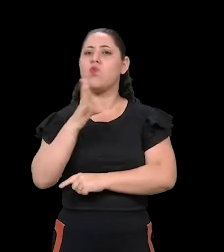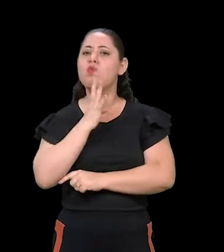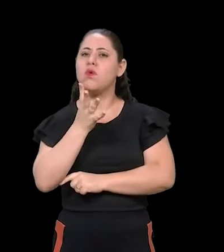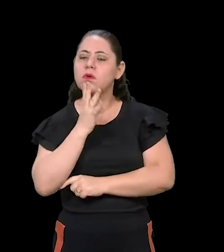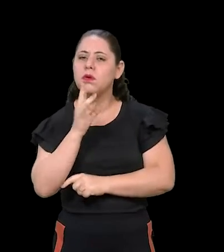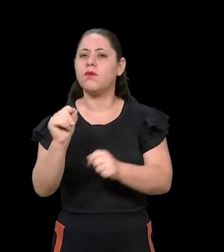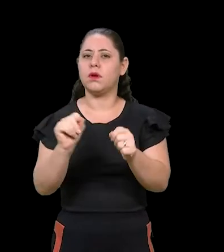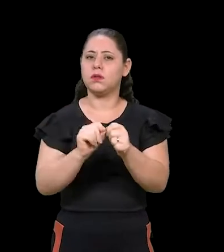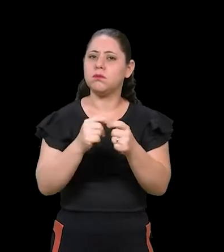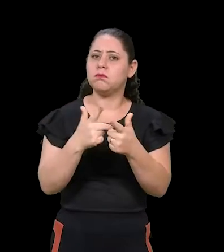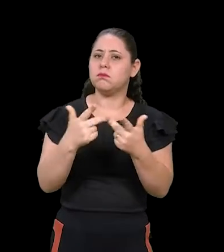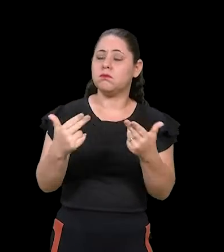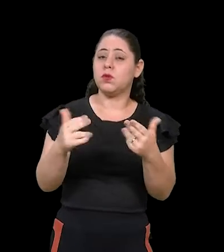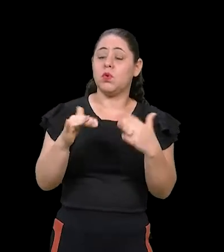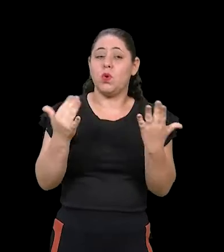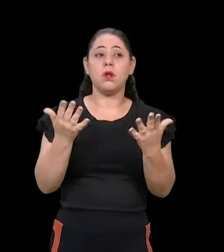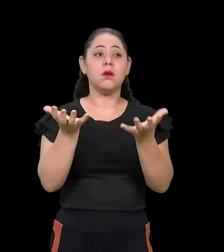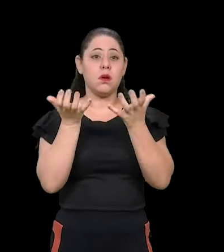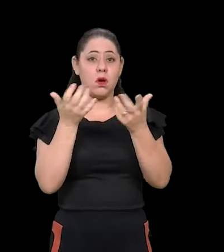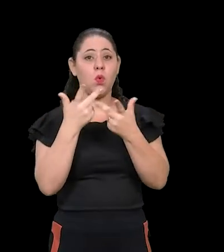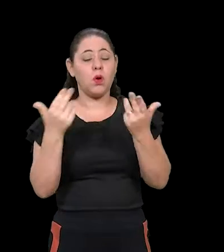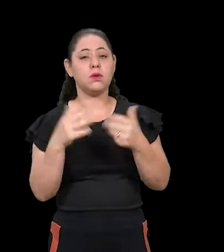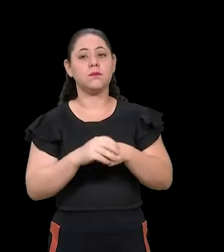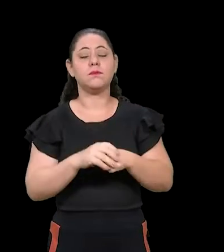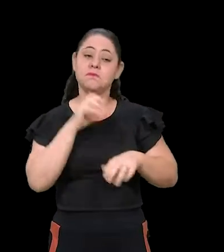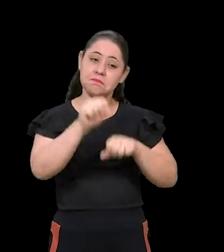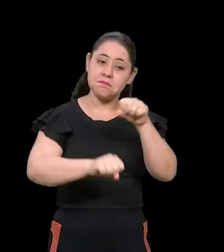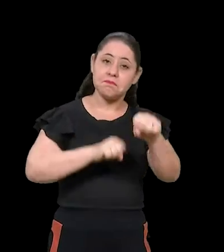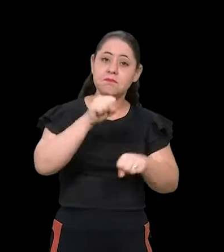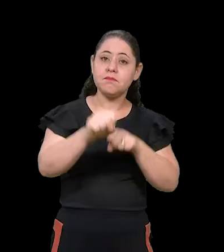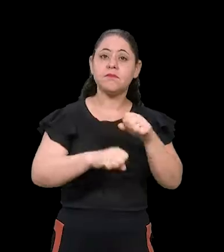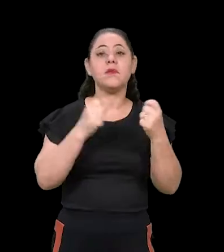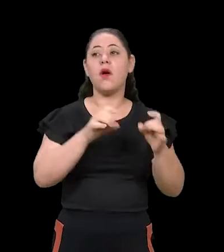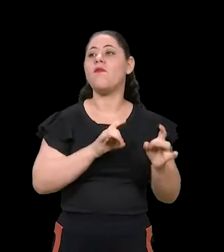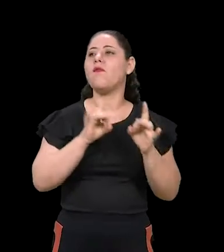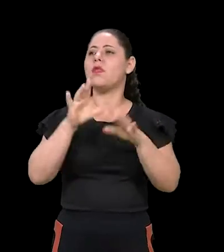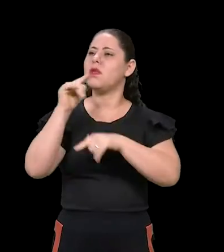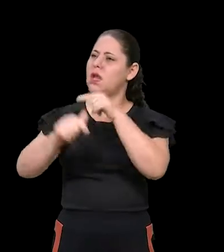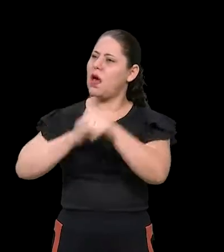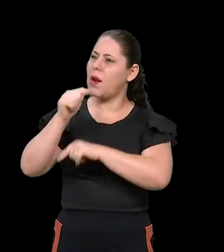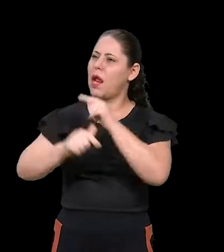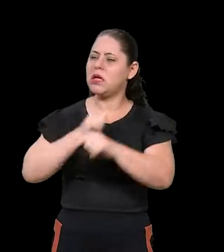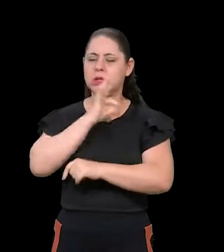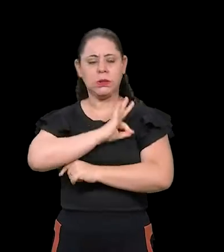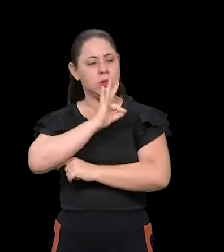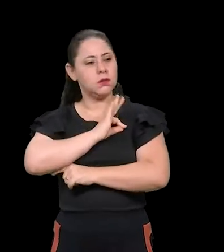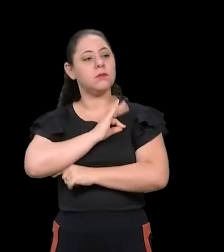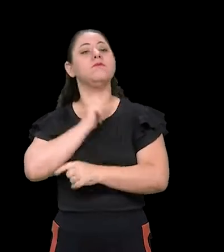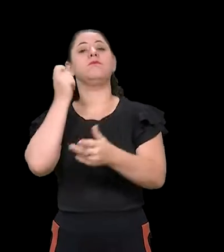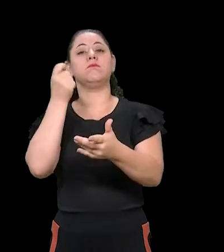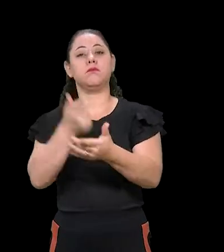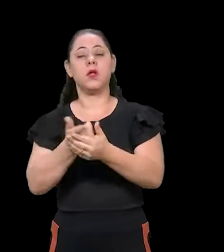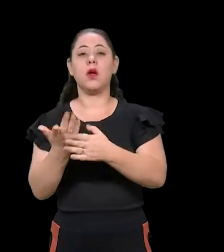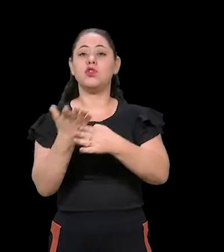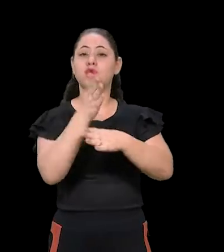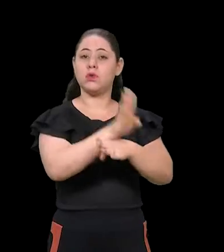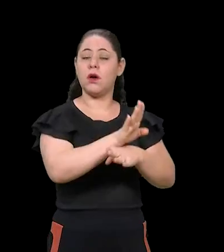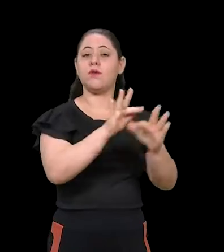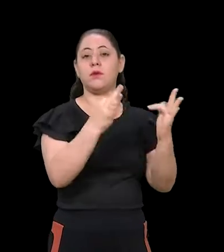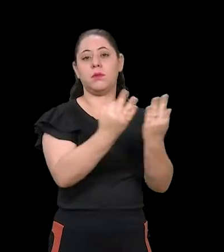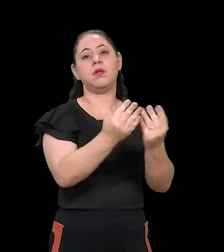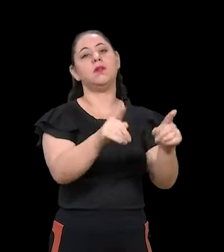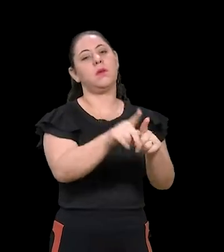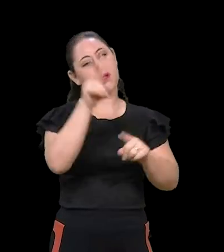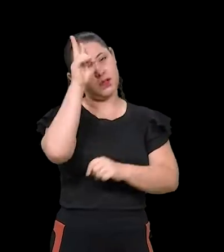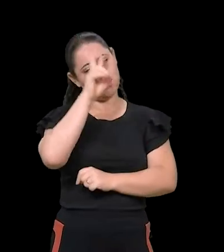desde pequeno, para conhecer, para fazer, e quando você queria uma coisa, você queria uma bicicleta, você tinha que vender, trabalhar para poder comprar, né?